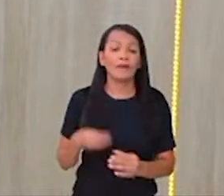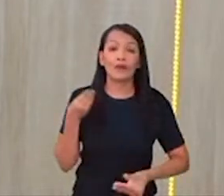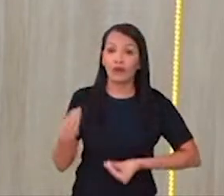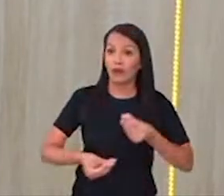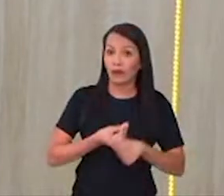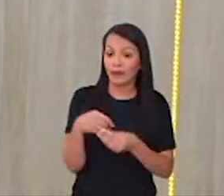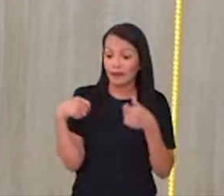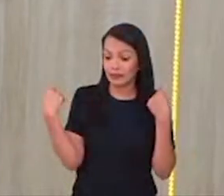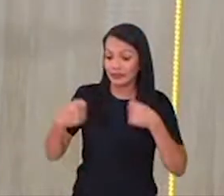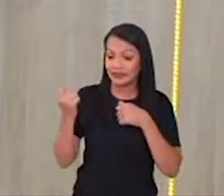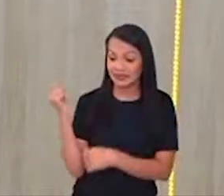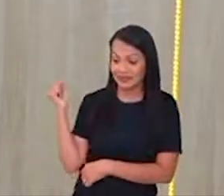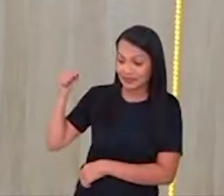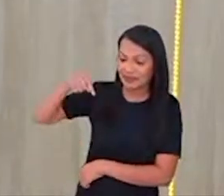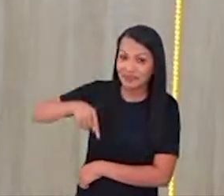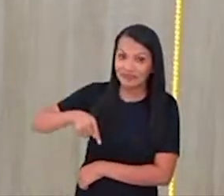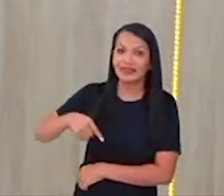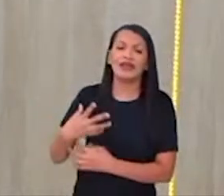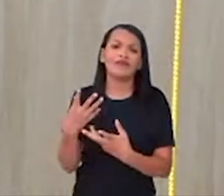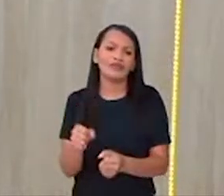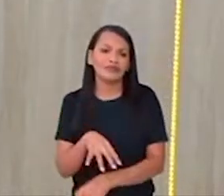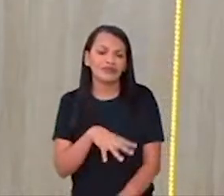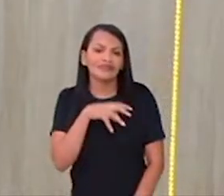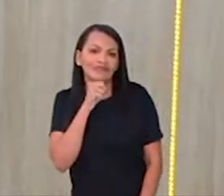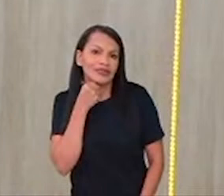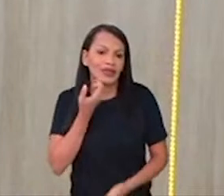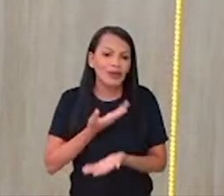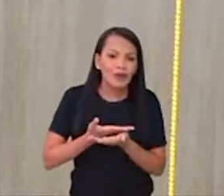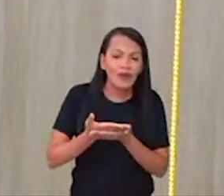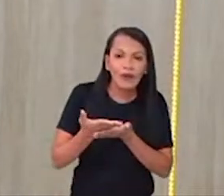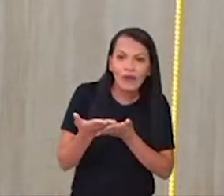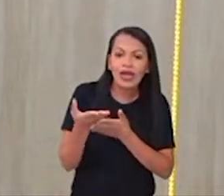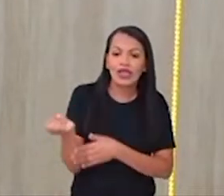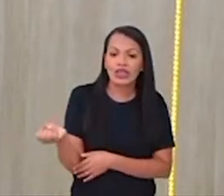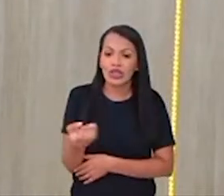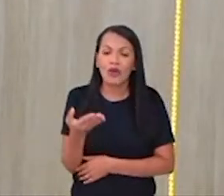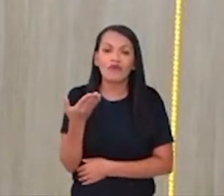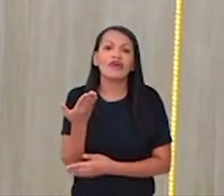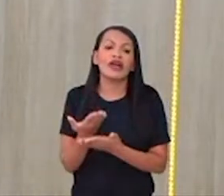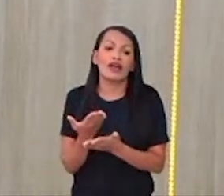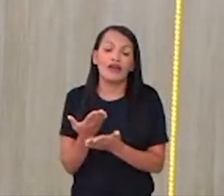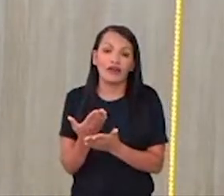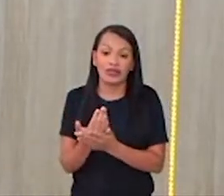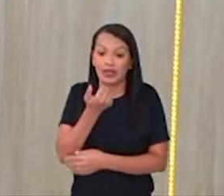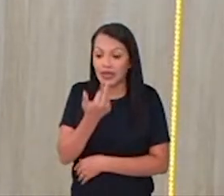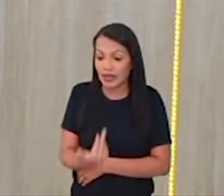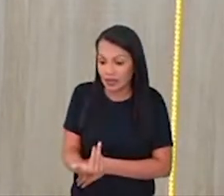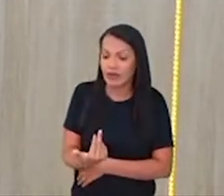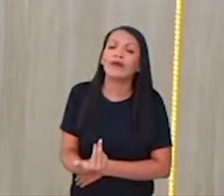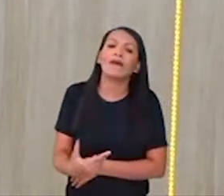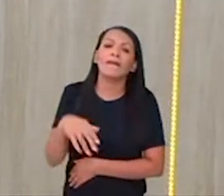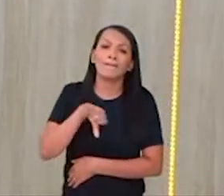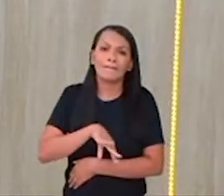gente precisa estar aqui, a gente vai respirar e começar uma nova aula de língua portuguesa. O nosso tema de hoje vai